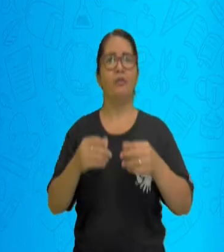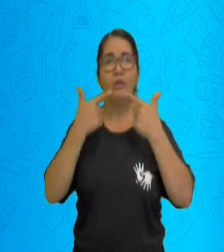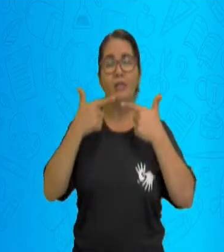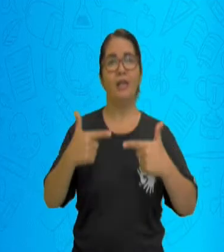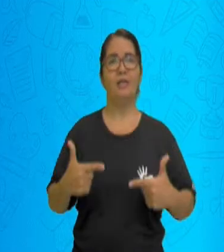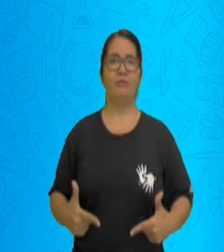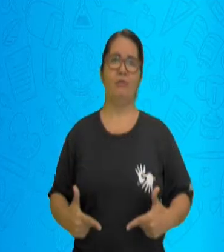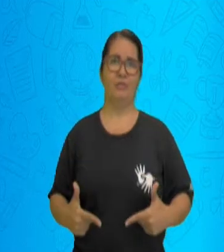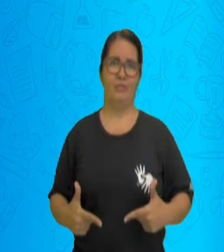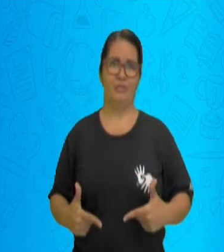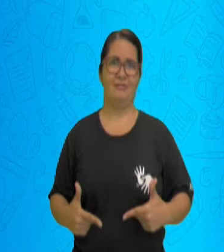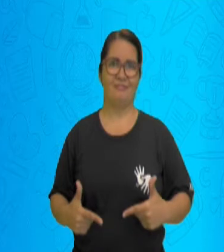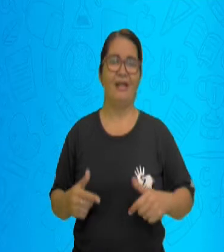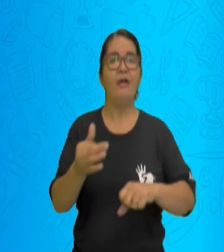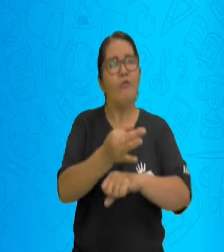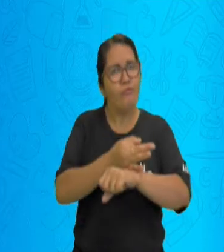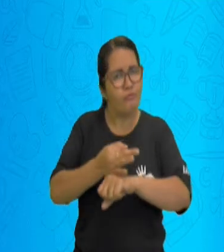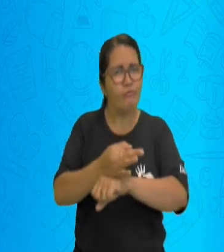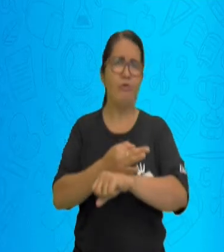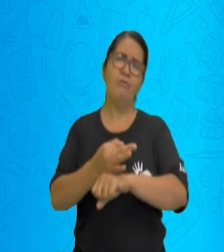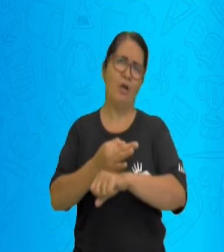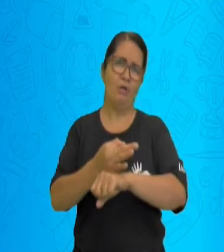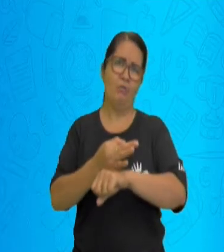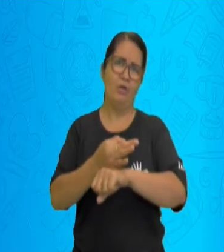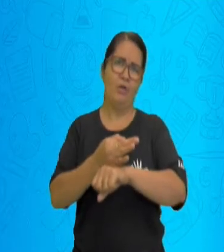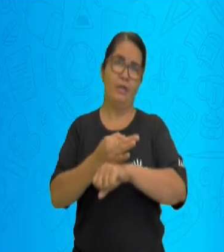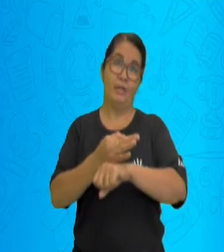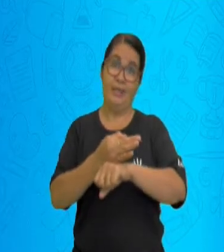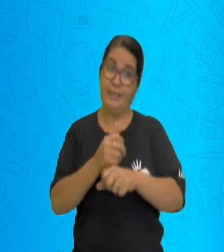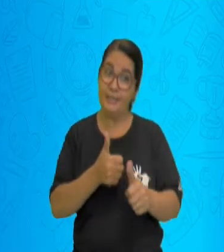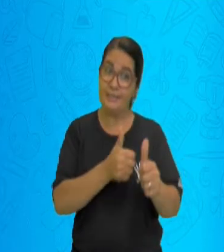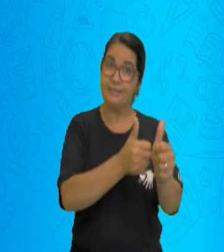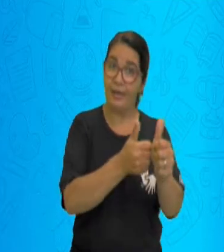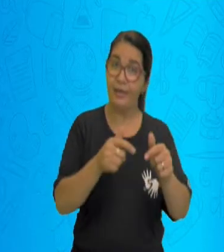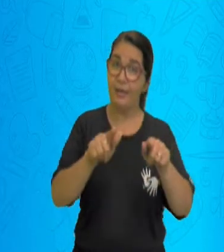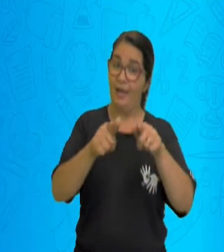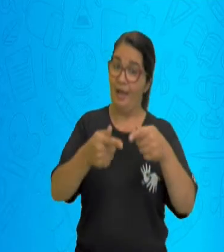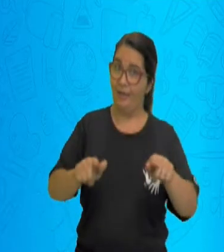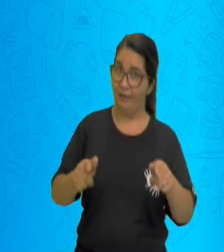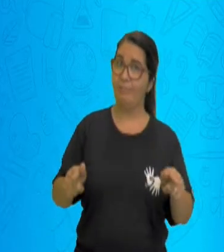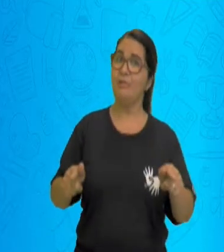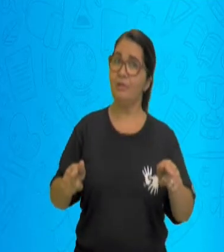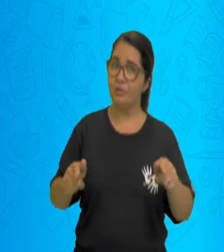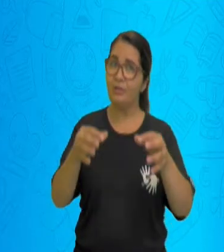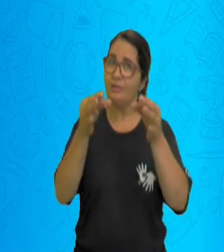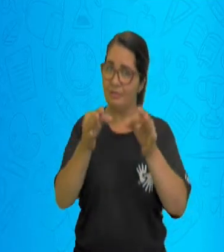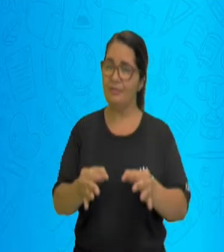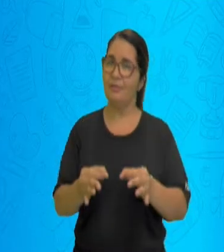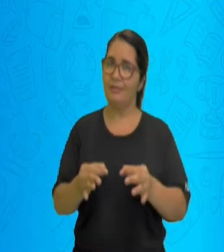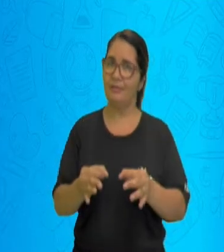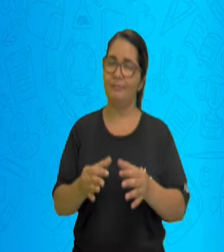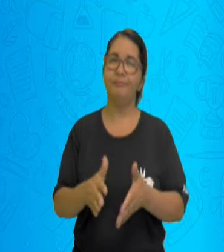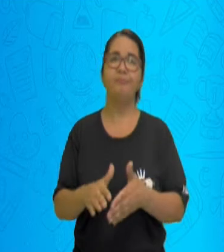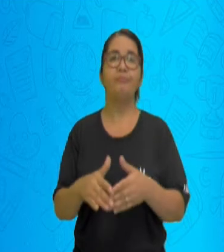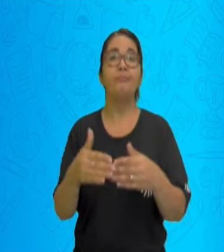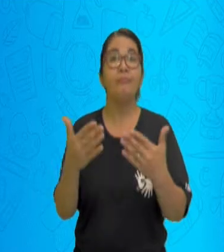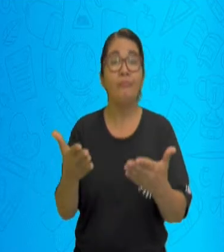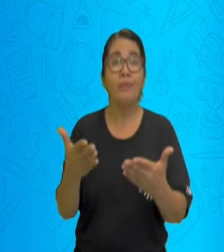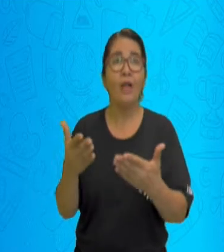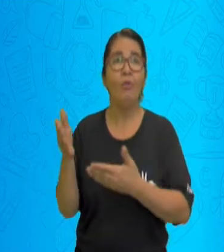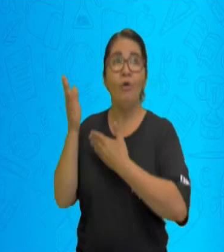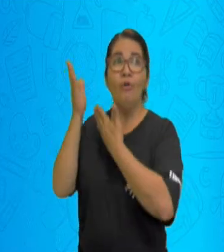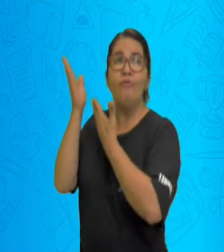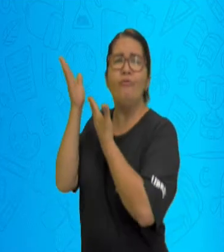à gramática. Agora, observem também que as palavras, elas têm